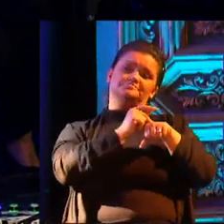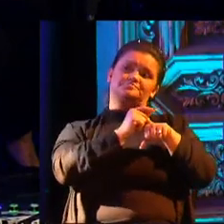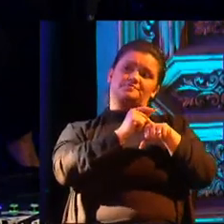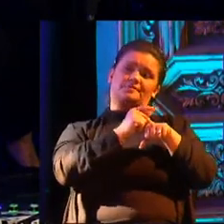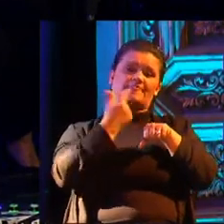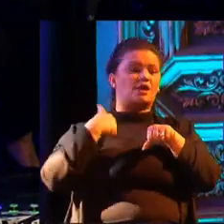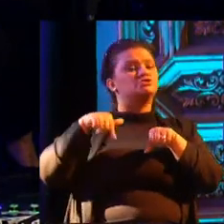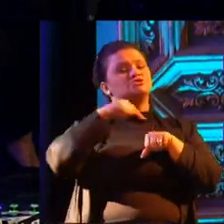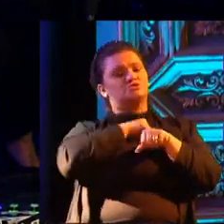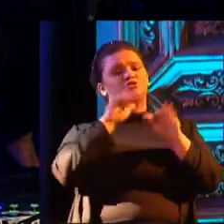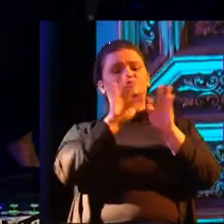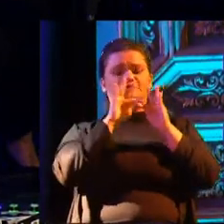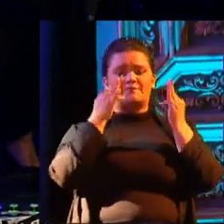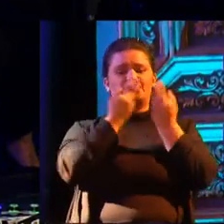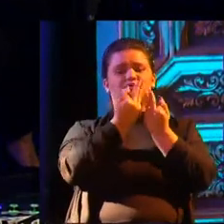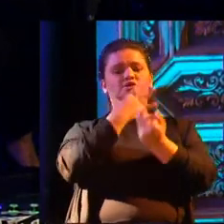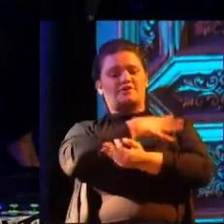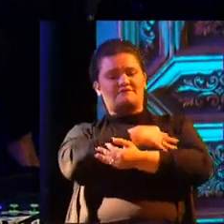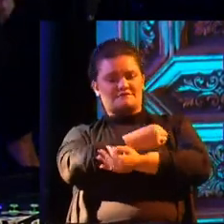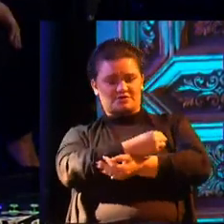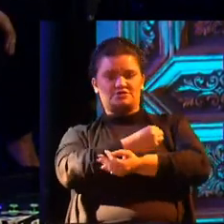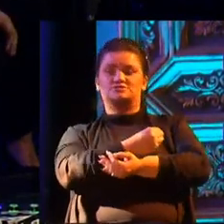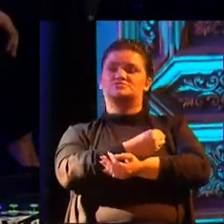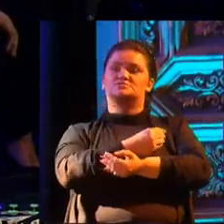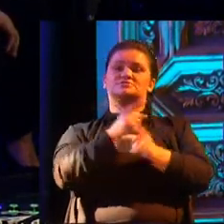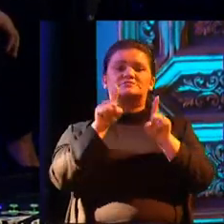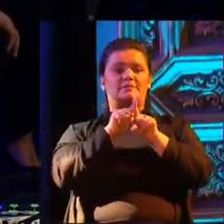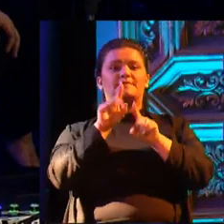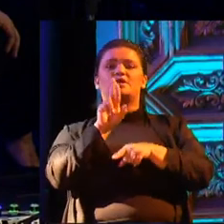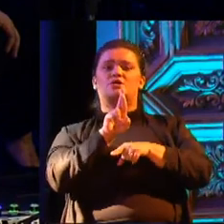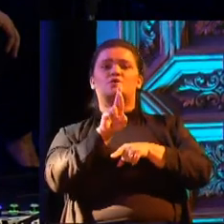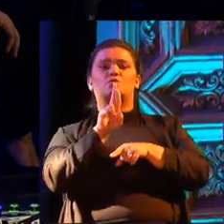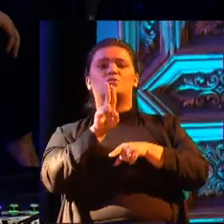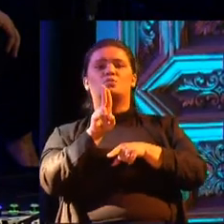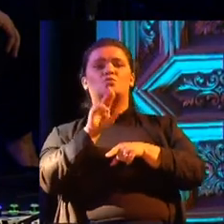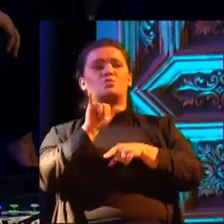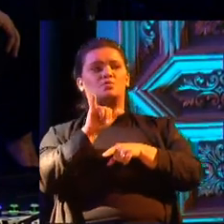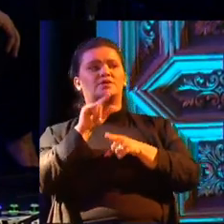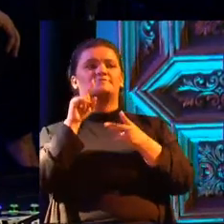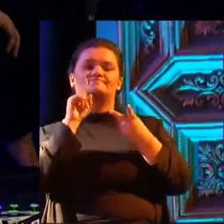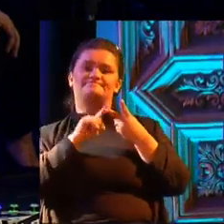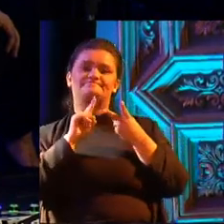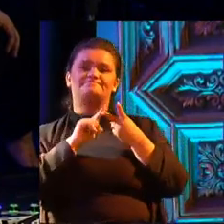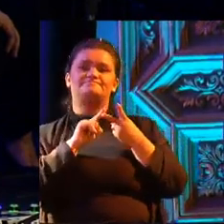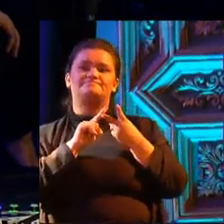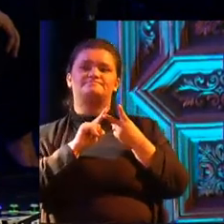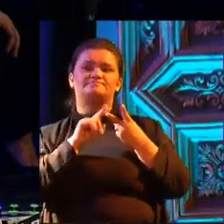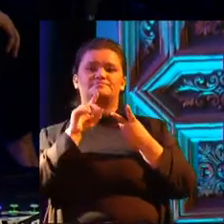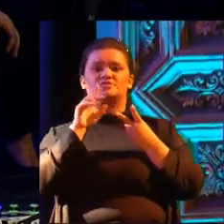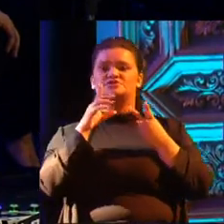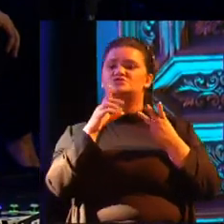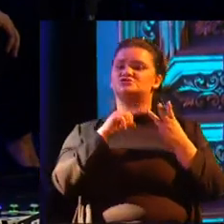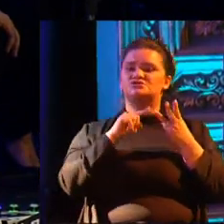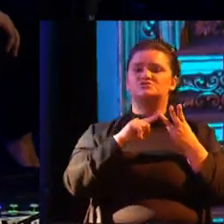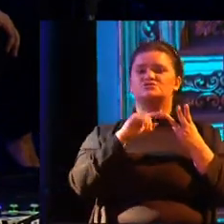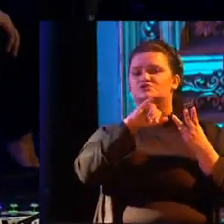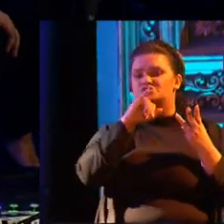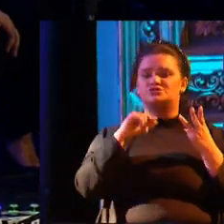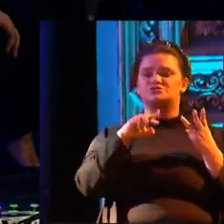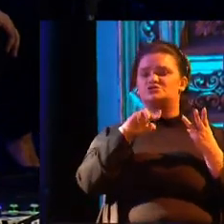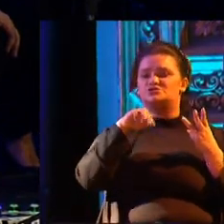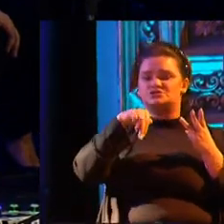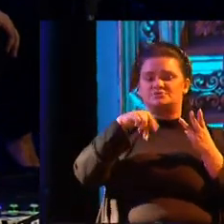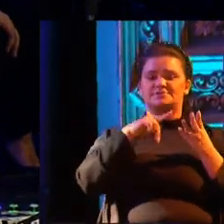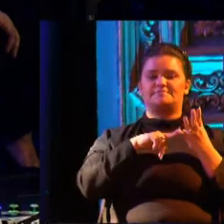nossas famílias, nossos filhos, mas a Rui Baldez, a Oritanã, ao Jimmy, a